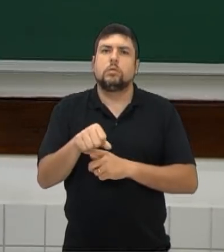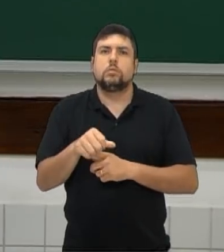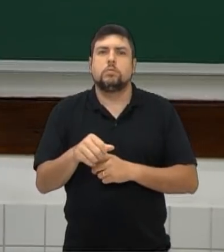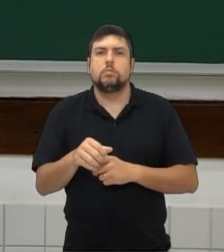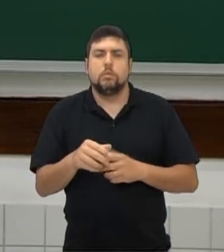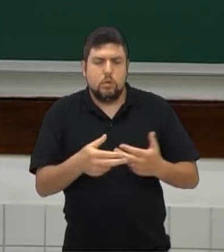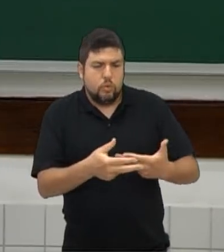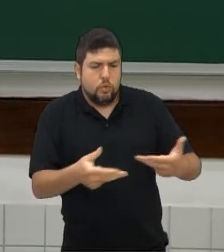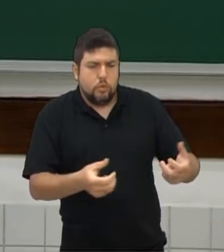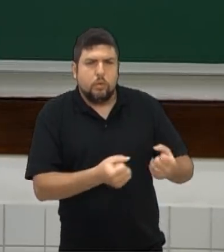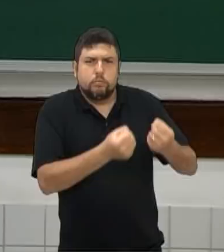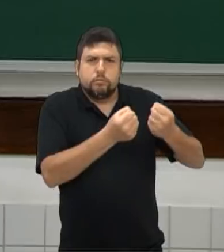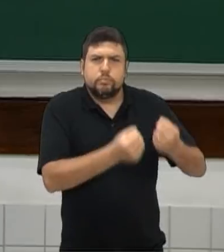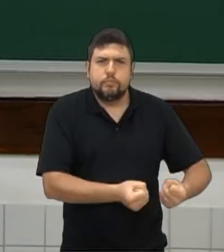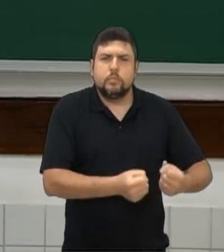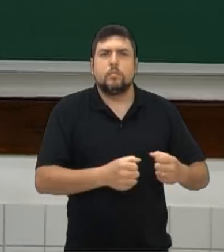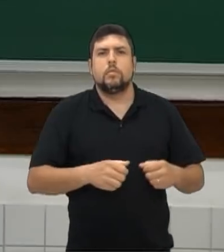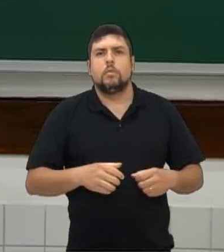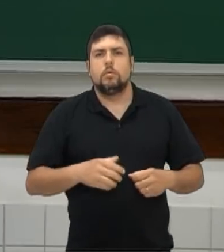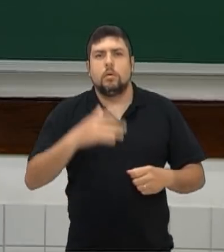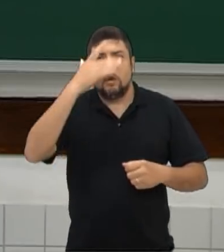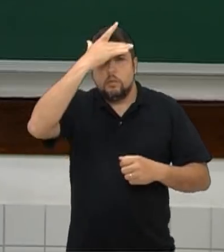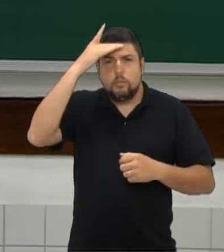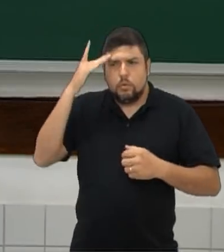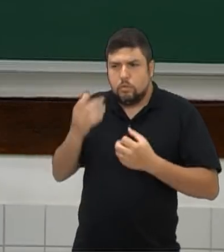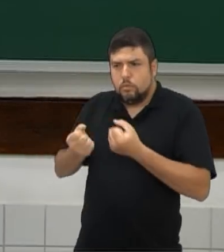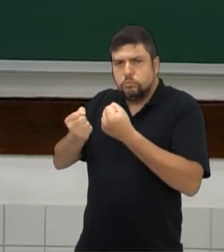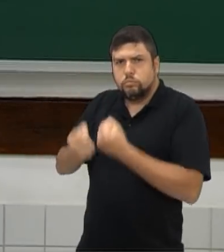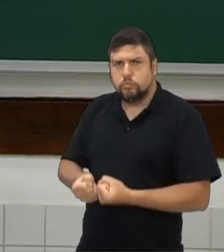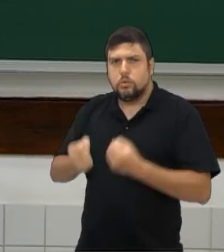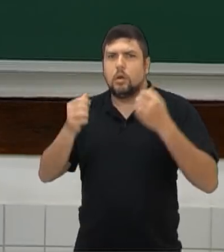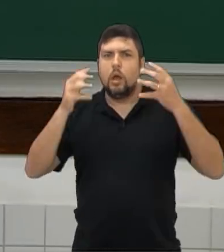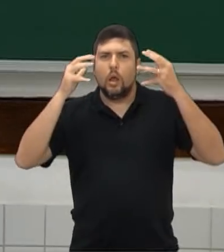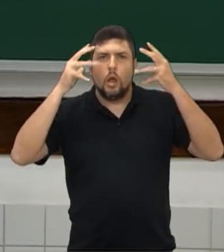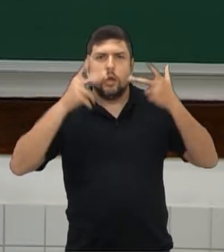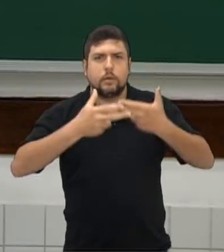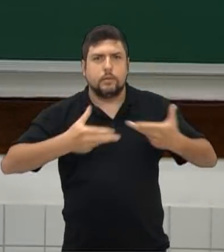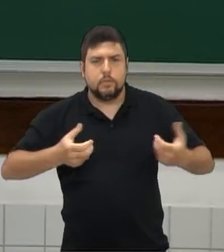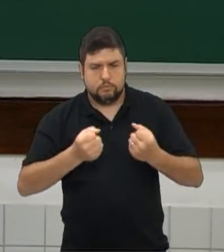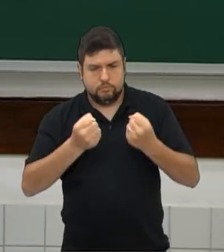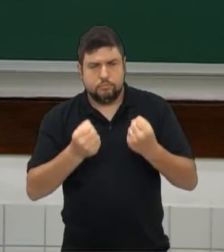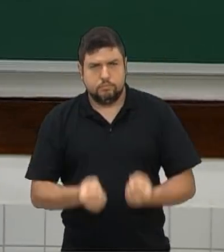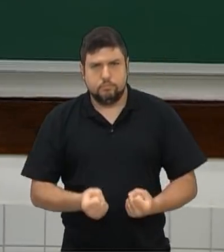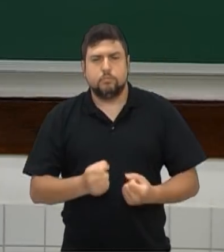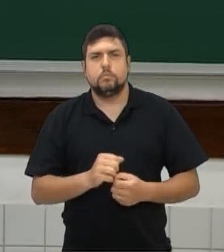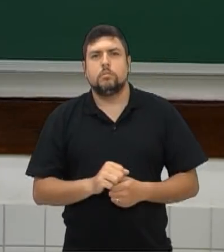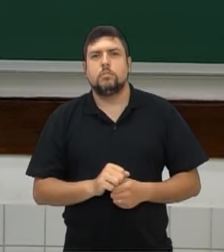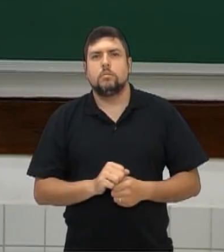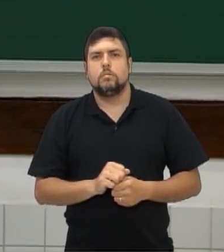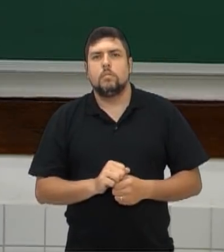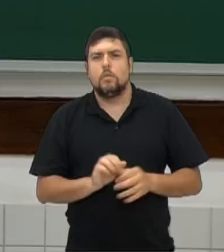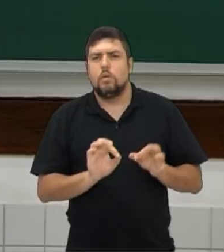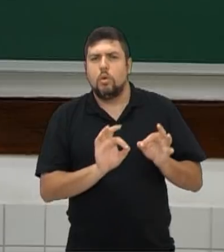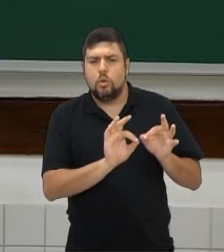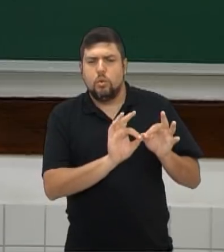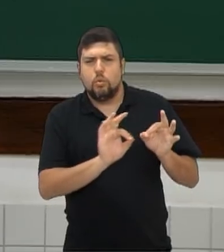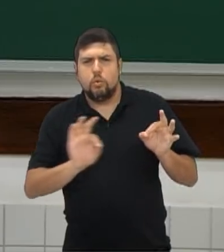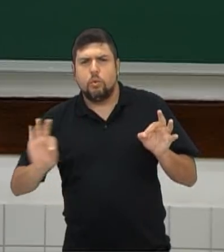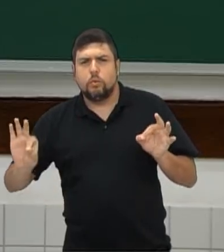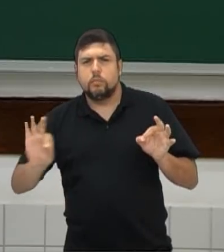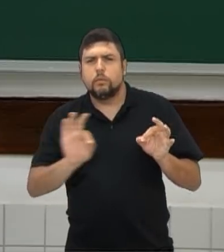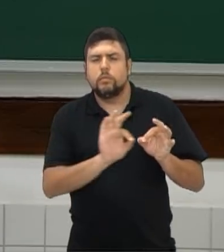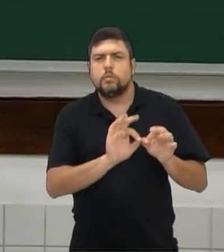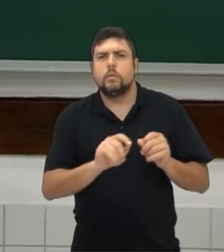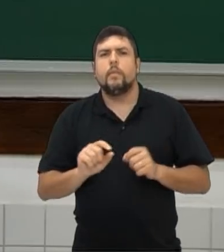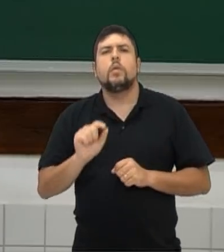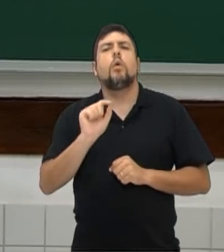objeto, tem uma pessoa, um animal, certo? Muito bem. E comprimento? A gente já falou, comprimento é o quê?